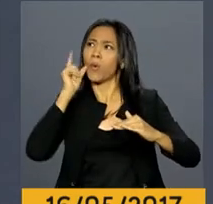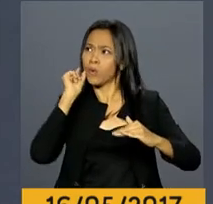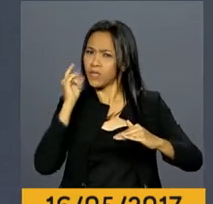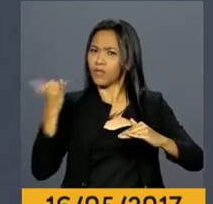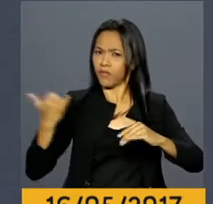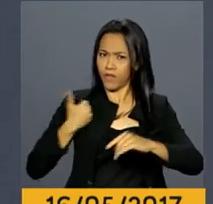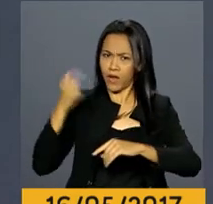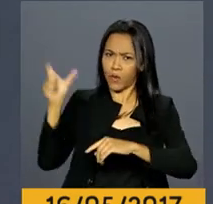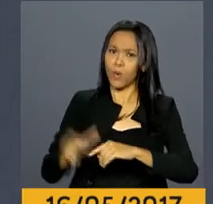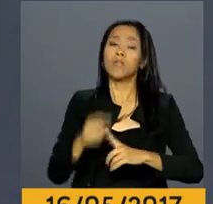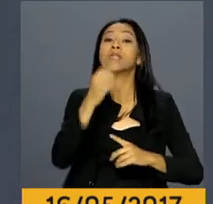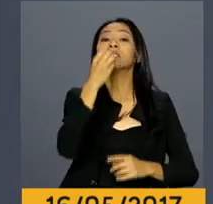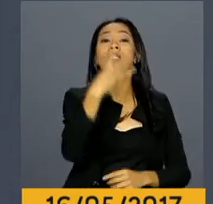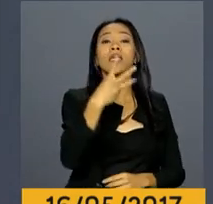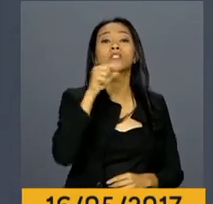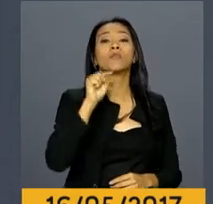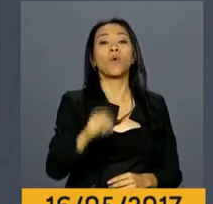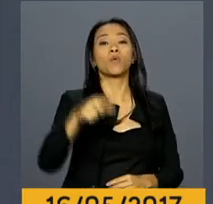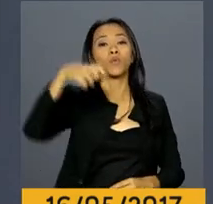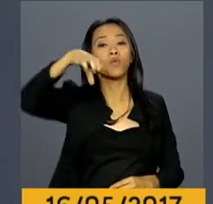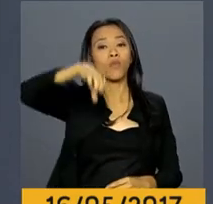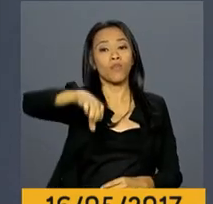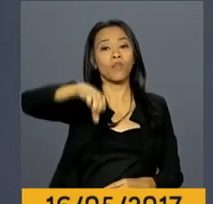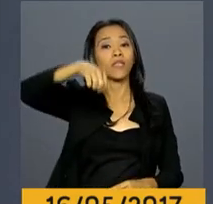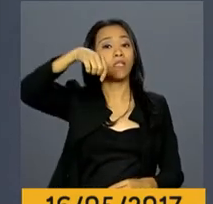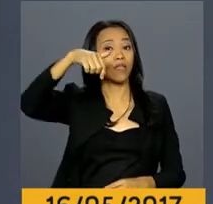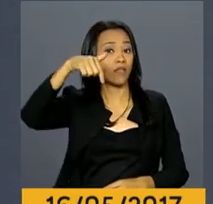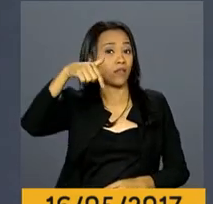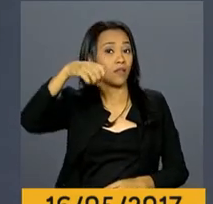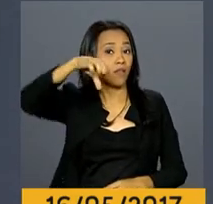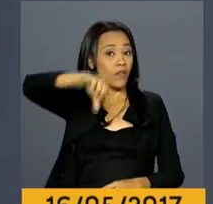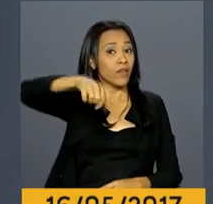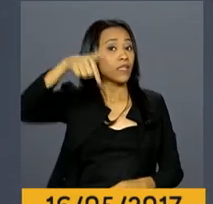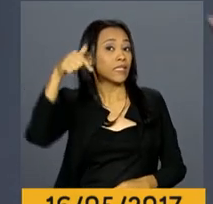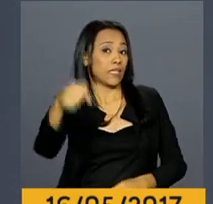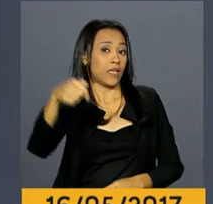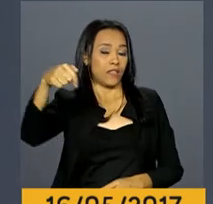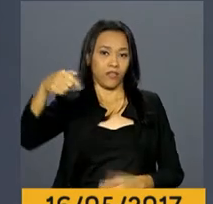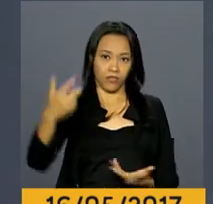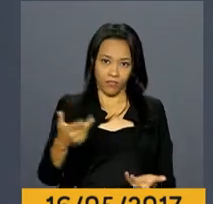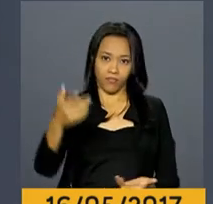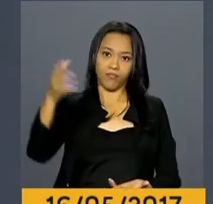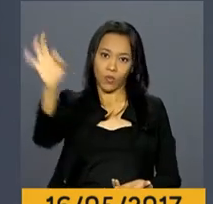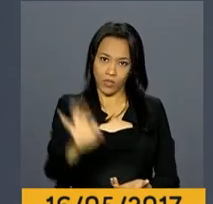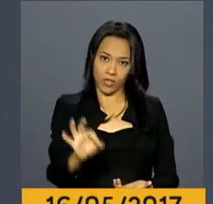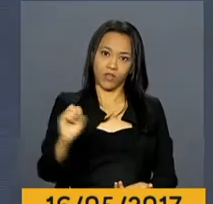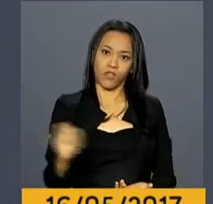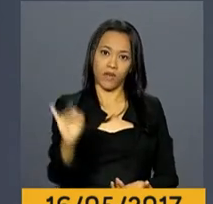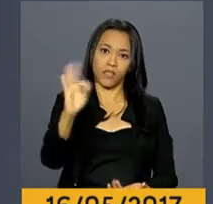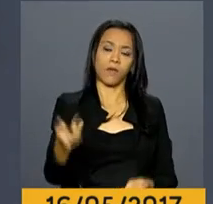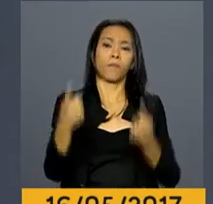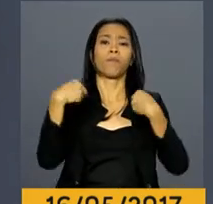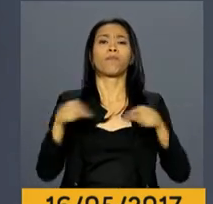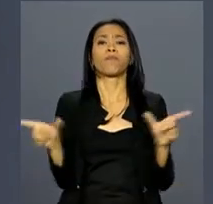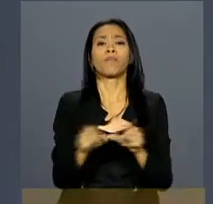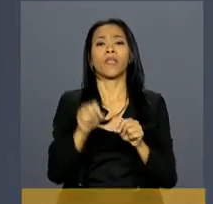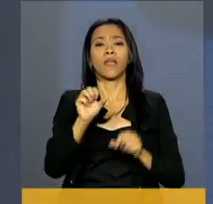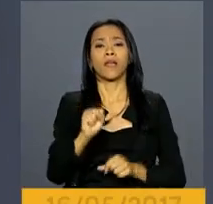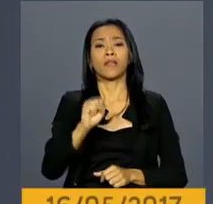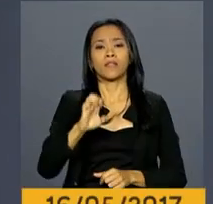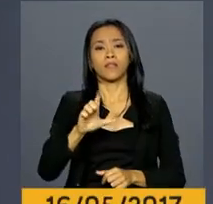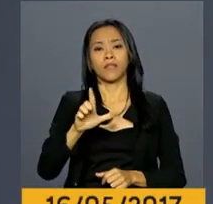Meirelles? 3,97% de inflação, não é? Os juros da taxa Selic vêm sendo